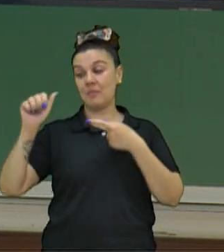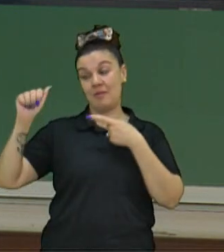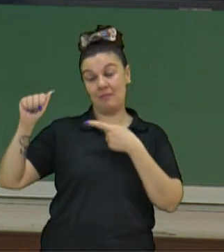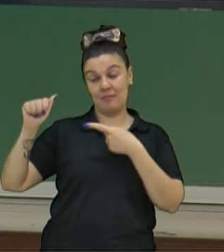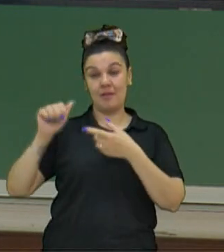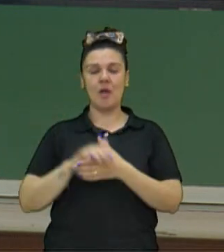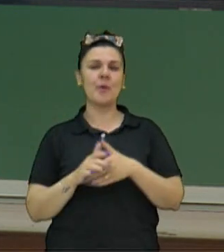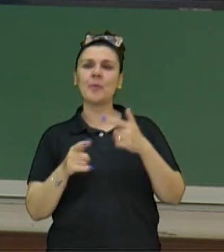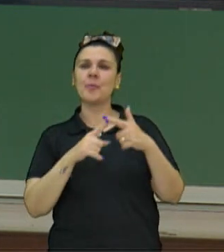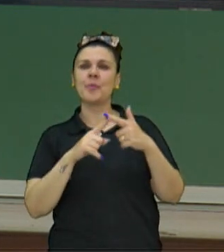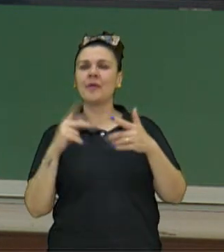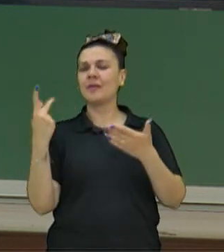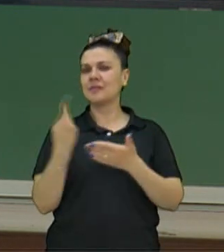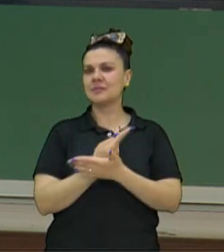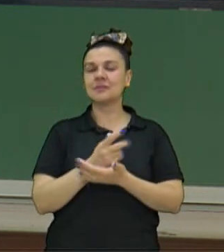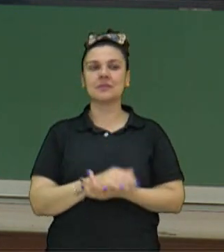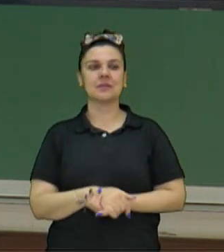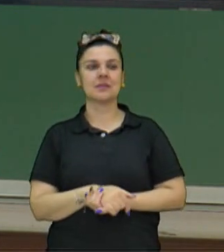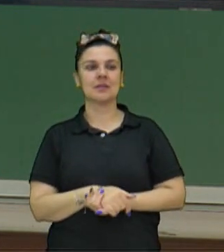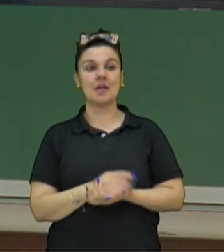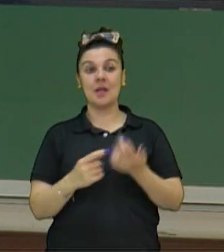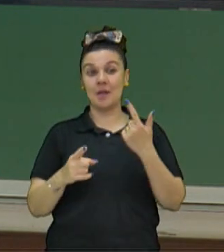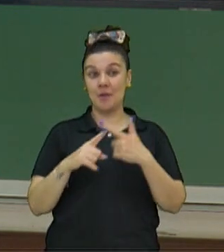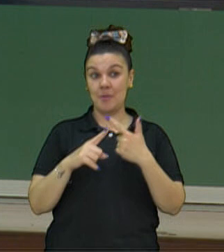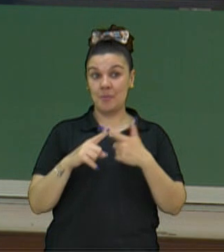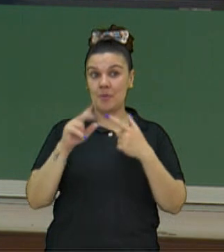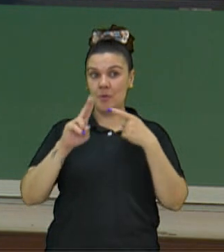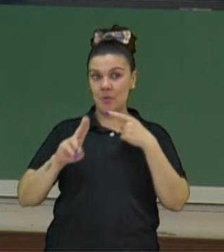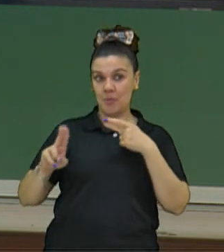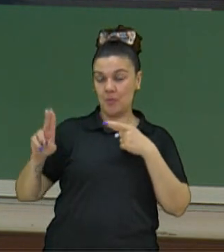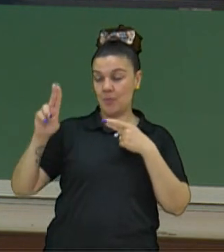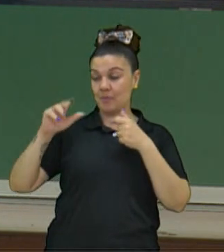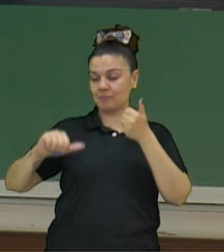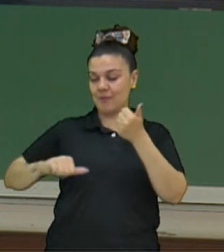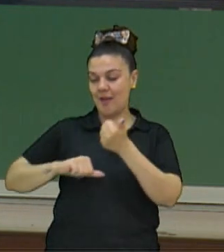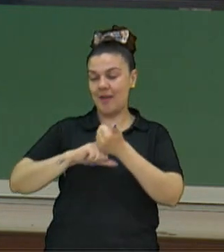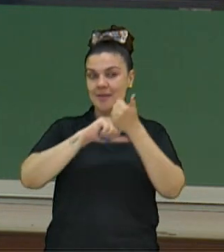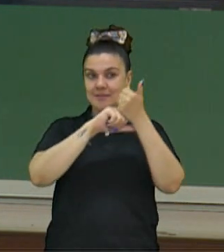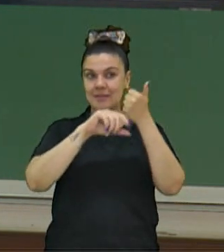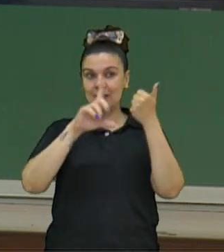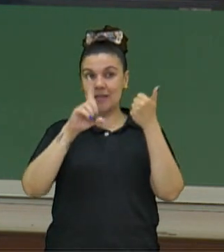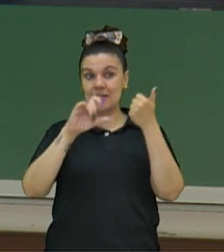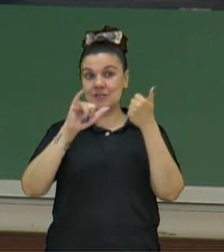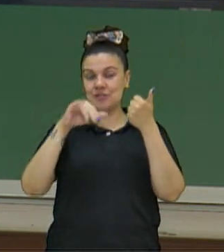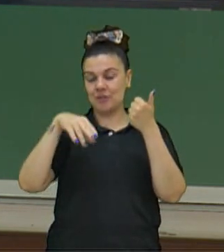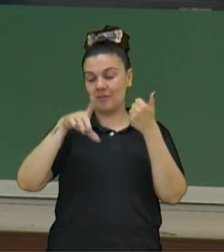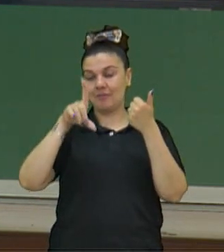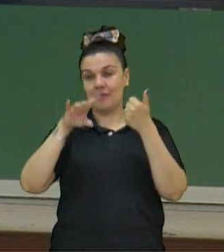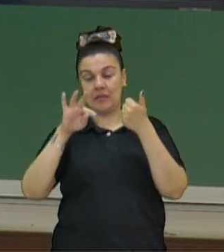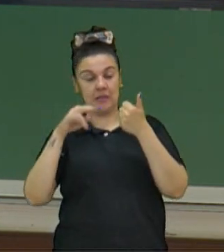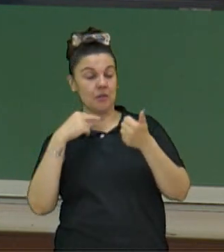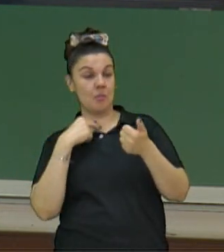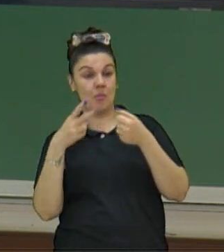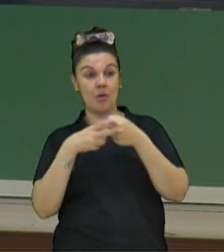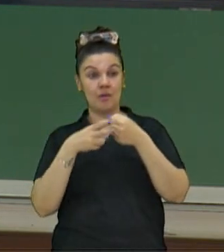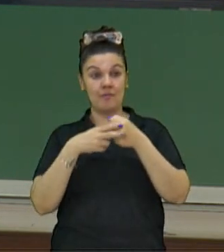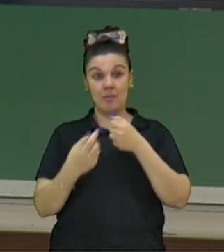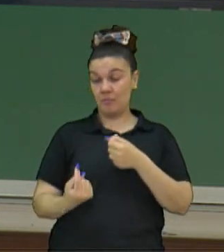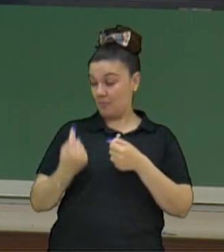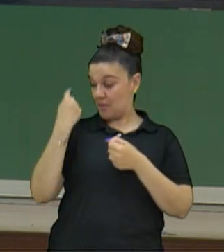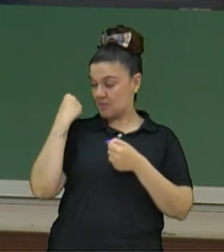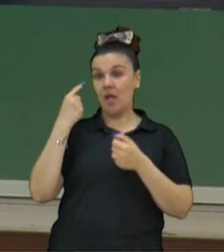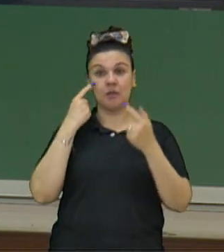A. Por que que ela está incorreta? Porque quando eu uso o auxiliar didn't, o meu verbo não pode estar no